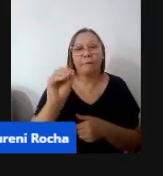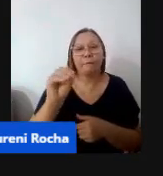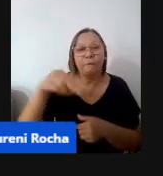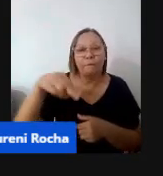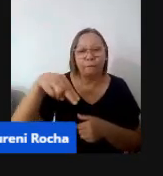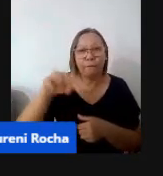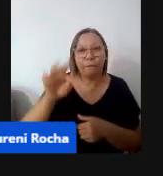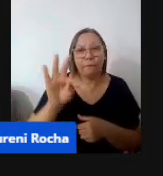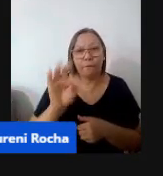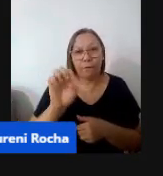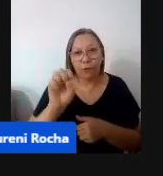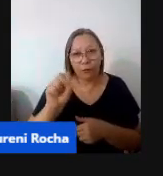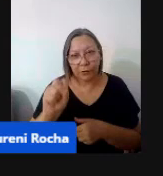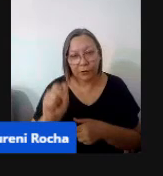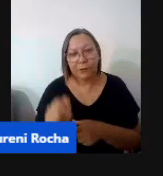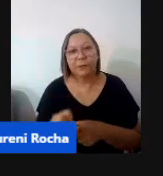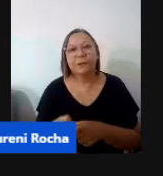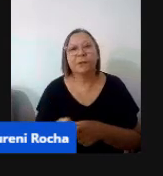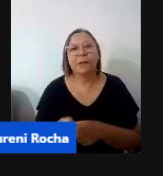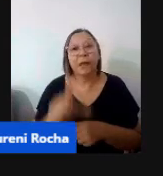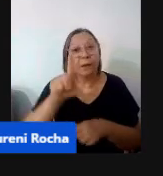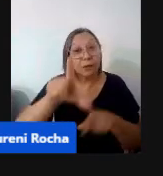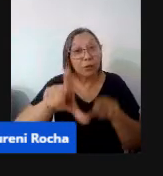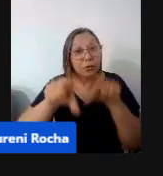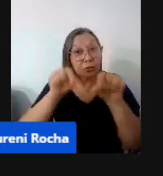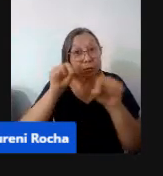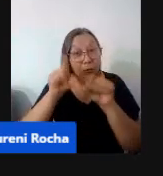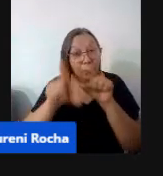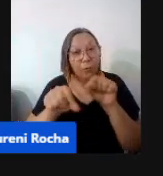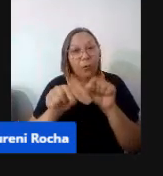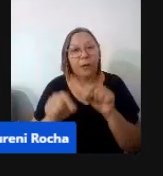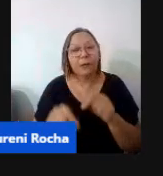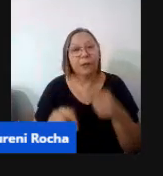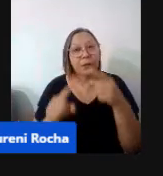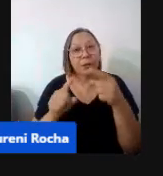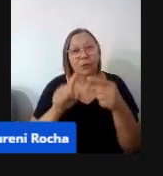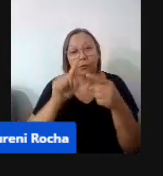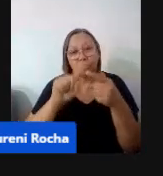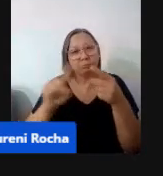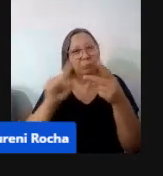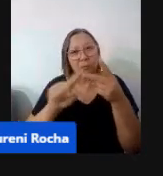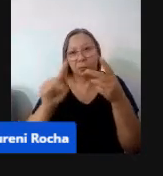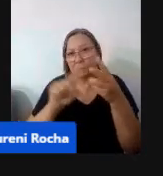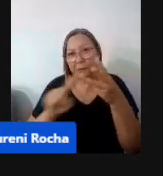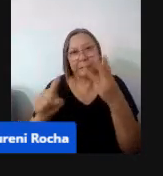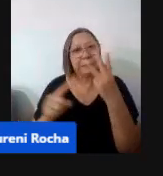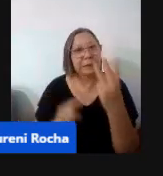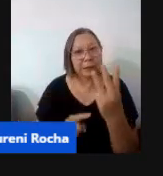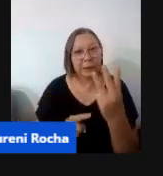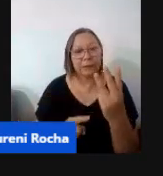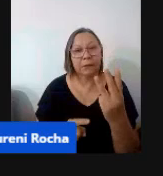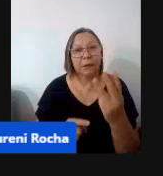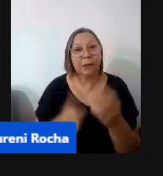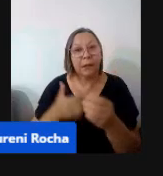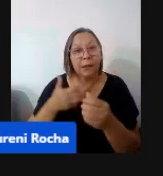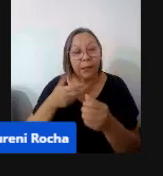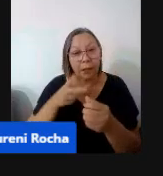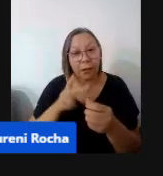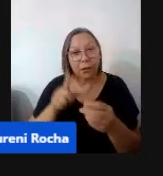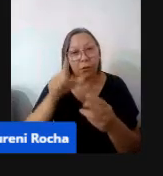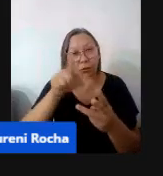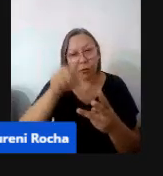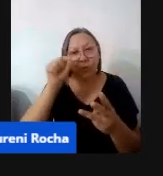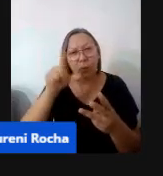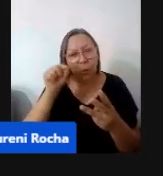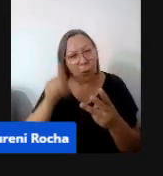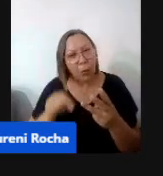você escolha essas fontes, de 1 a 3 fontes, e que você acompanhe a sequência dessas fontes. Então, uma fonte para o título,